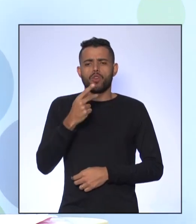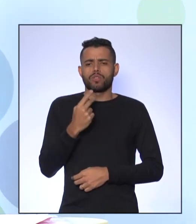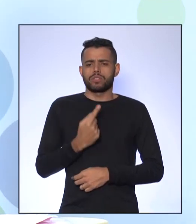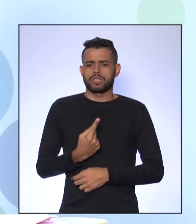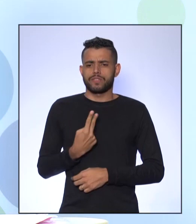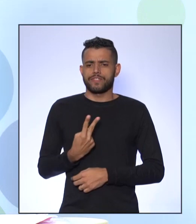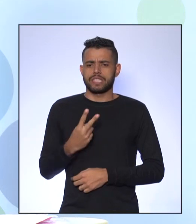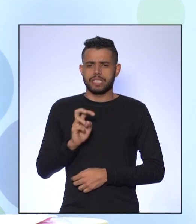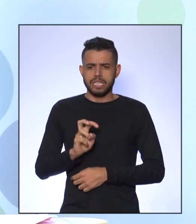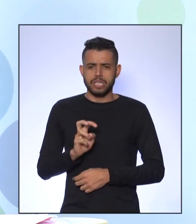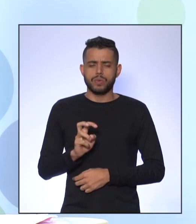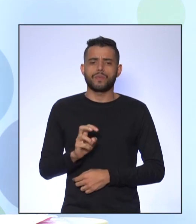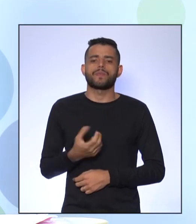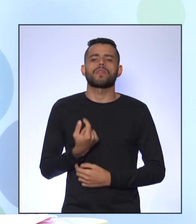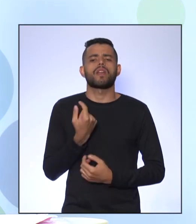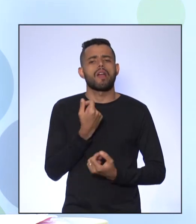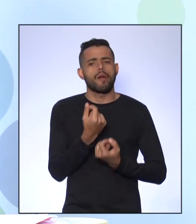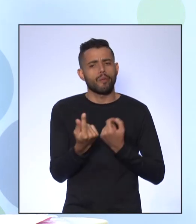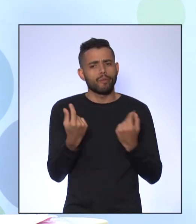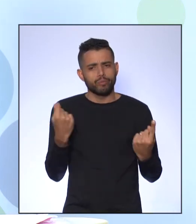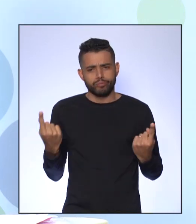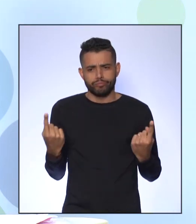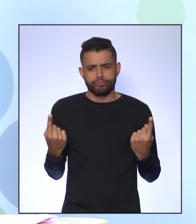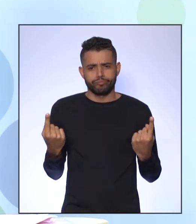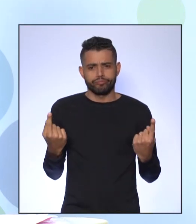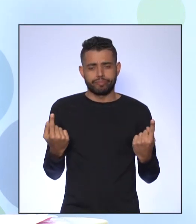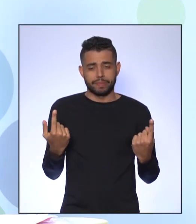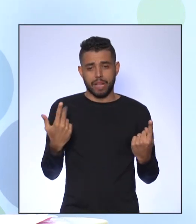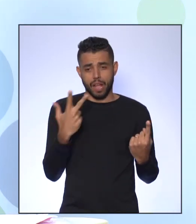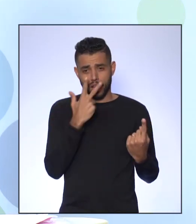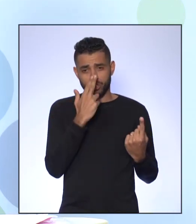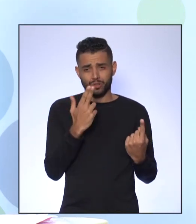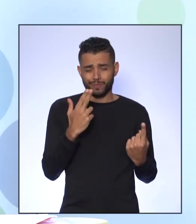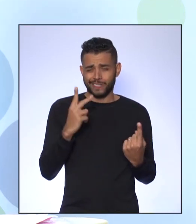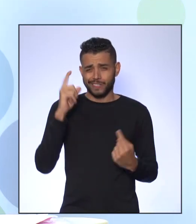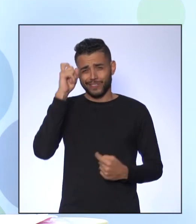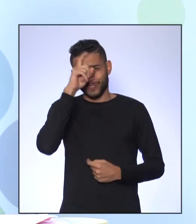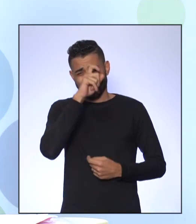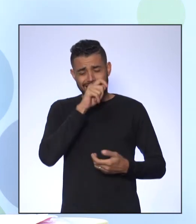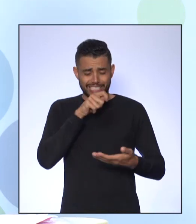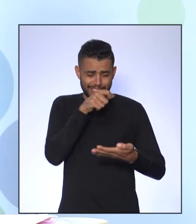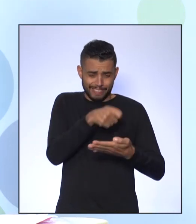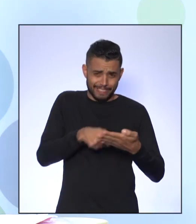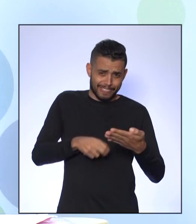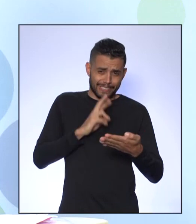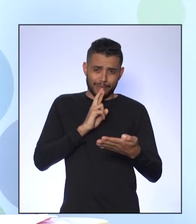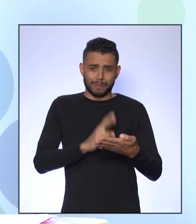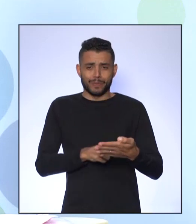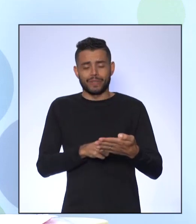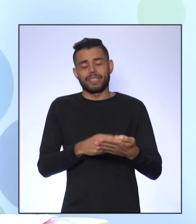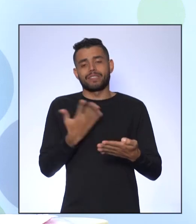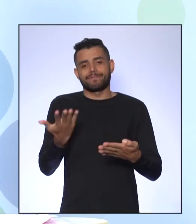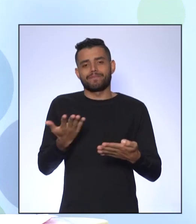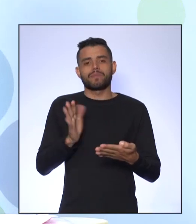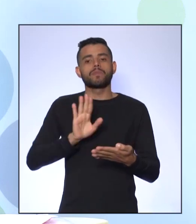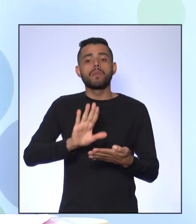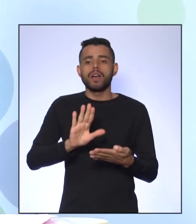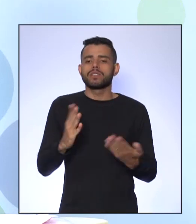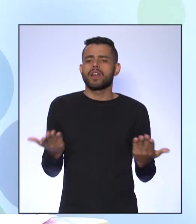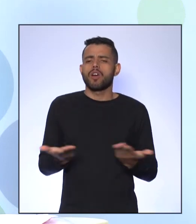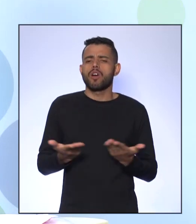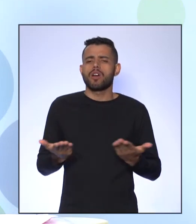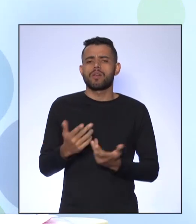tal. Alguns, é claro que, de repente, estão encontrando alguma dificuldade, né? Mas agora a